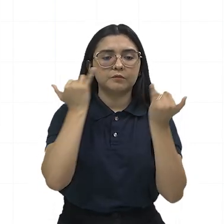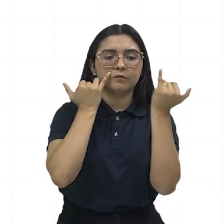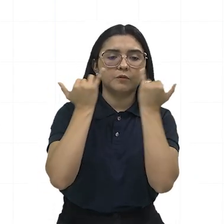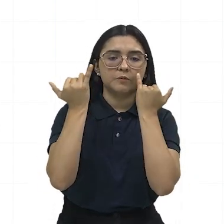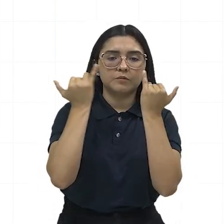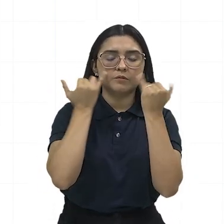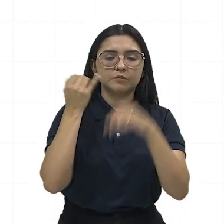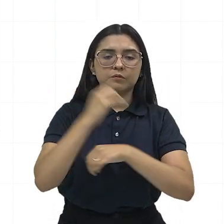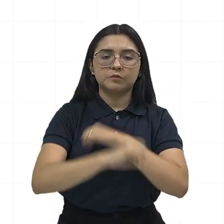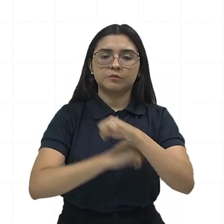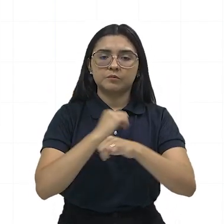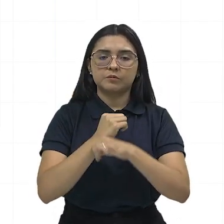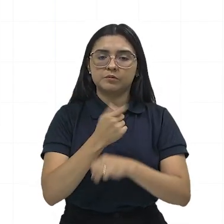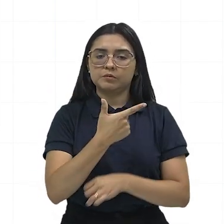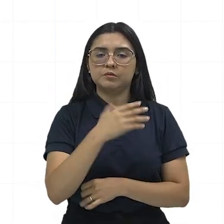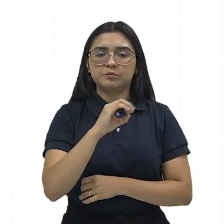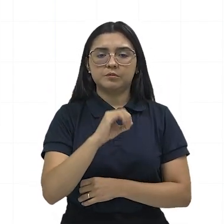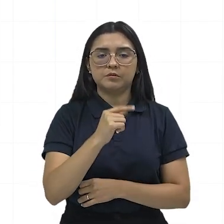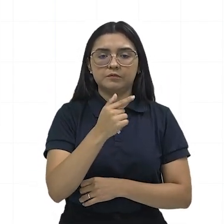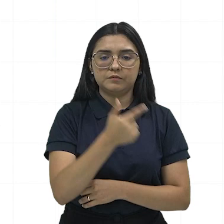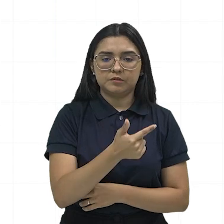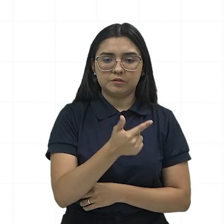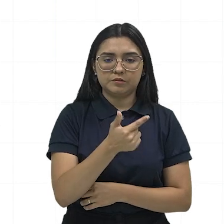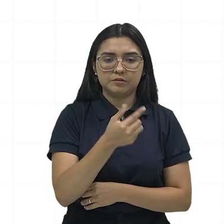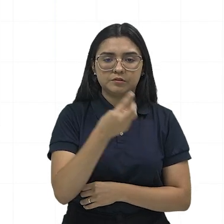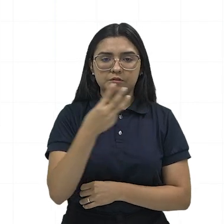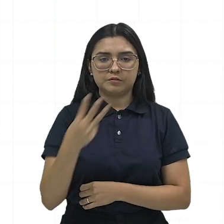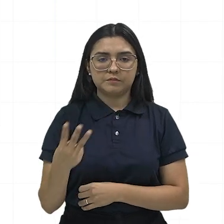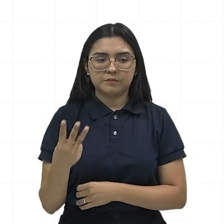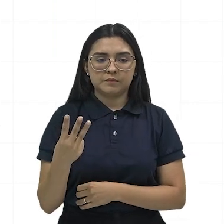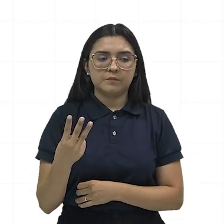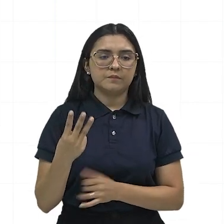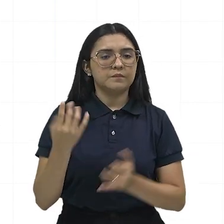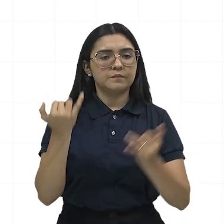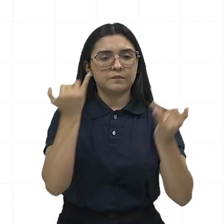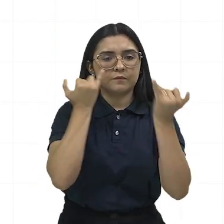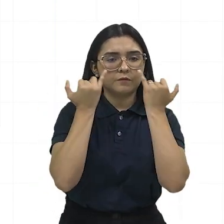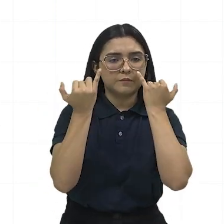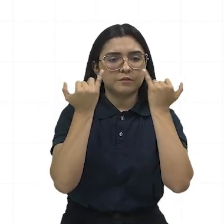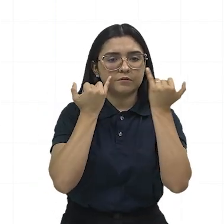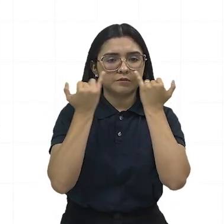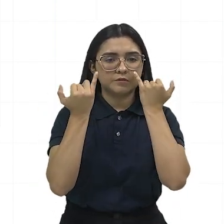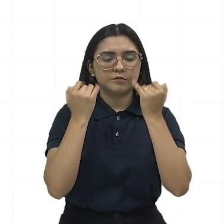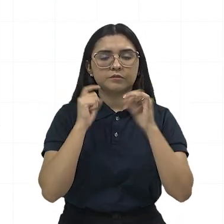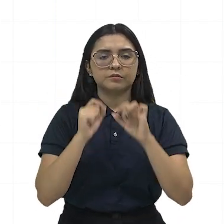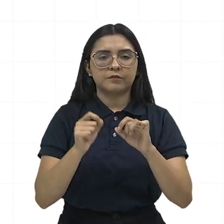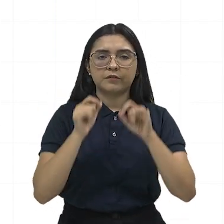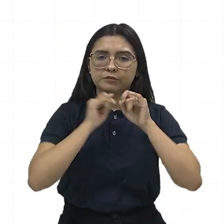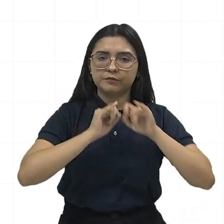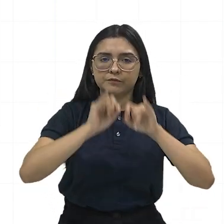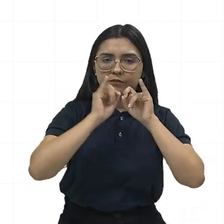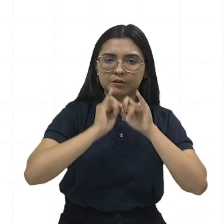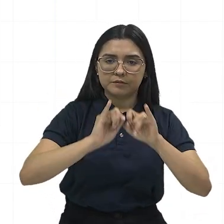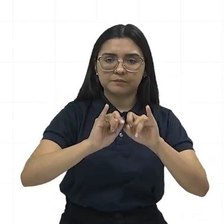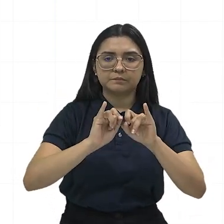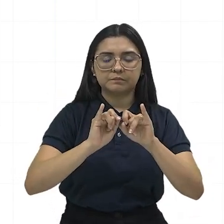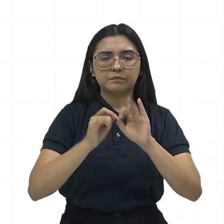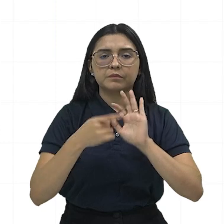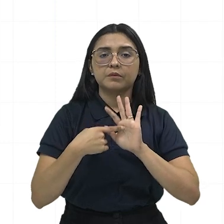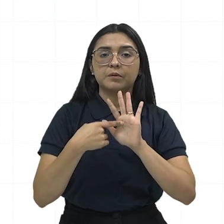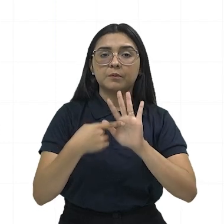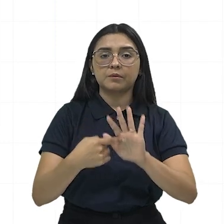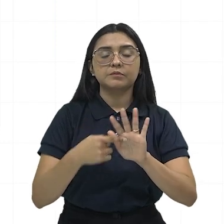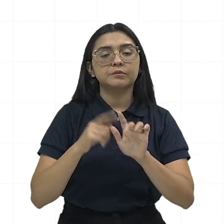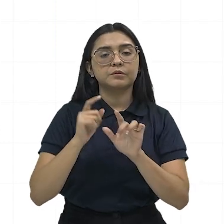do ano de 2023, né? Que são aí informações mais que foram divulgadas, tá? E mostram